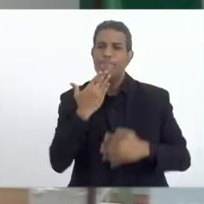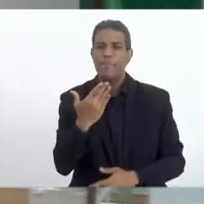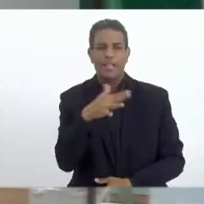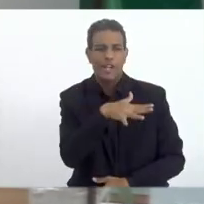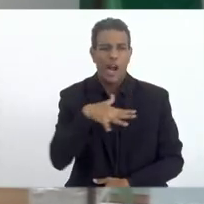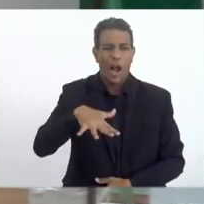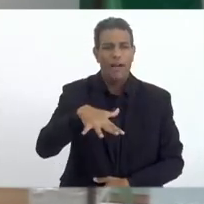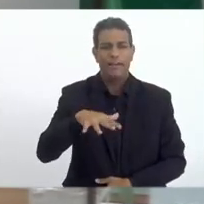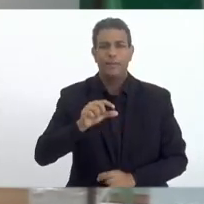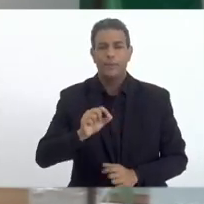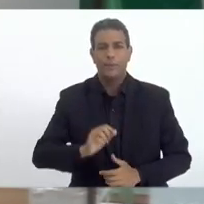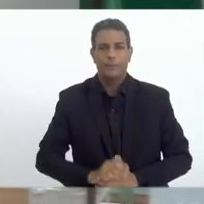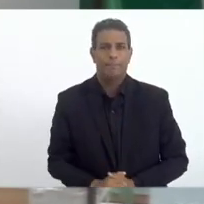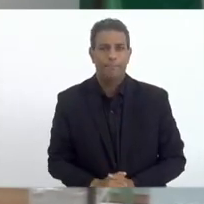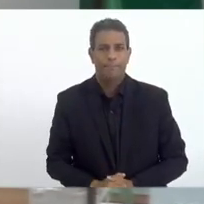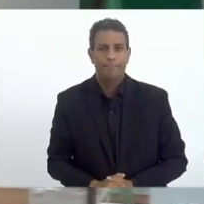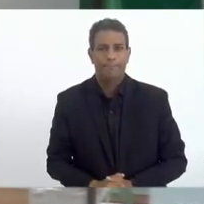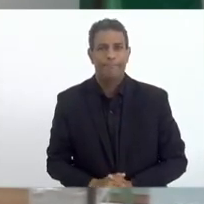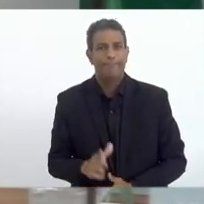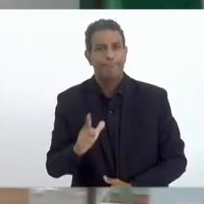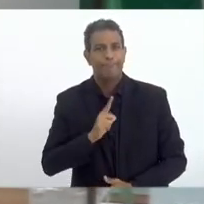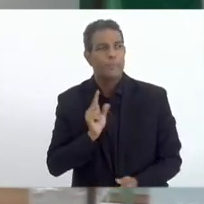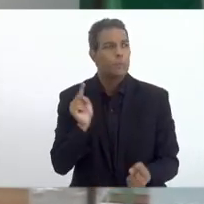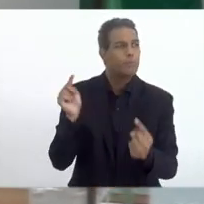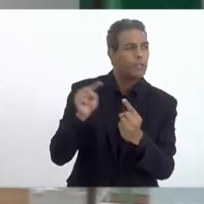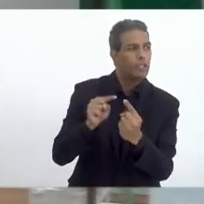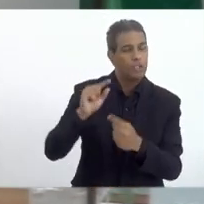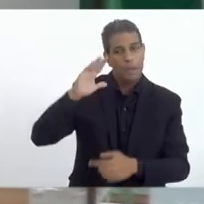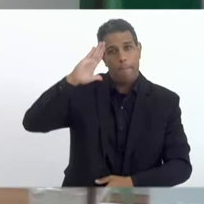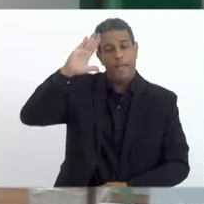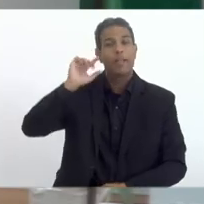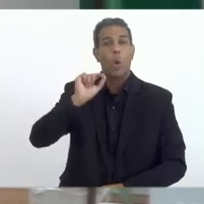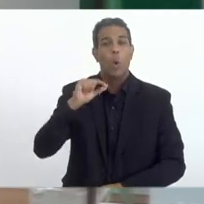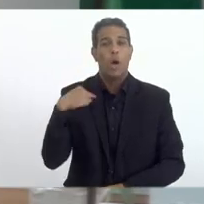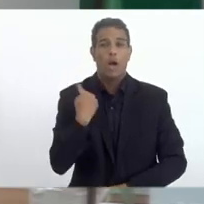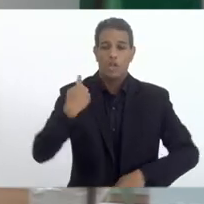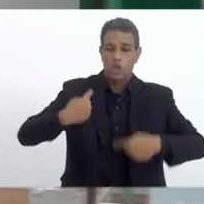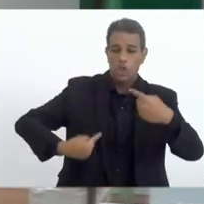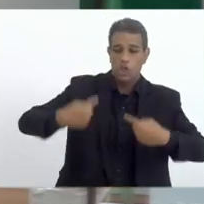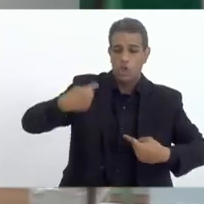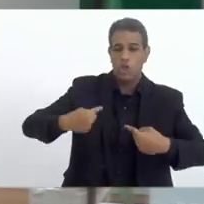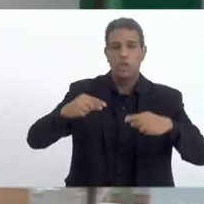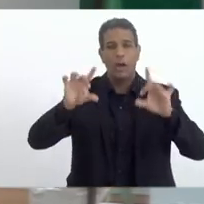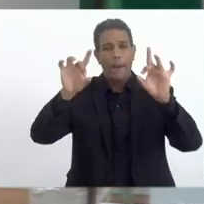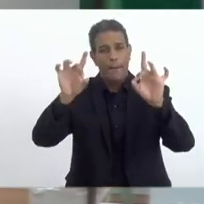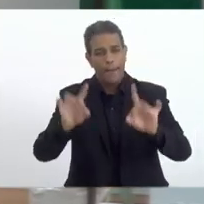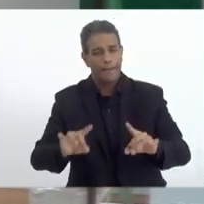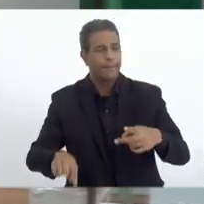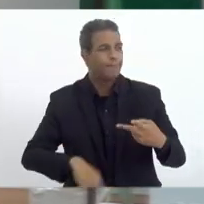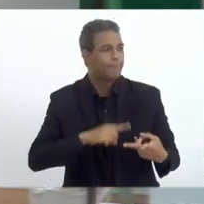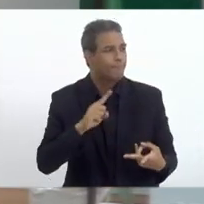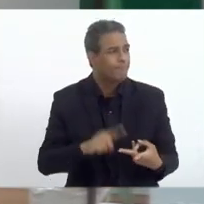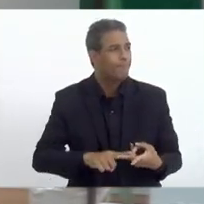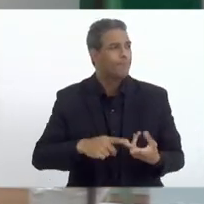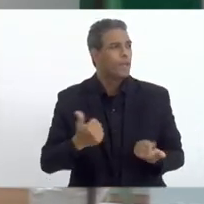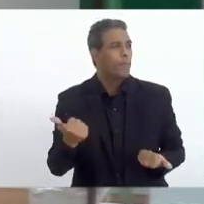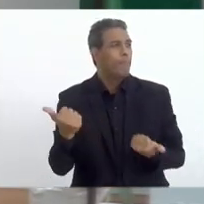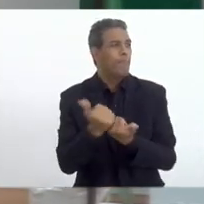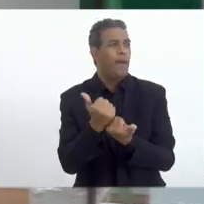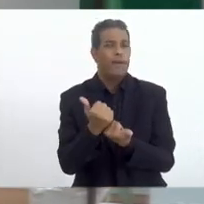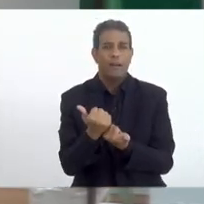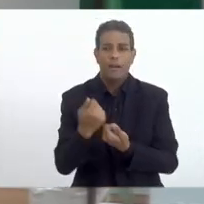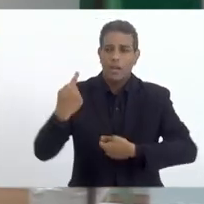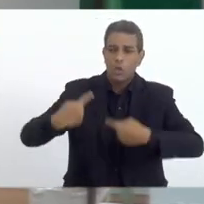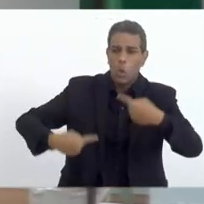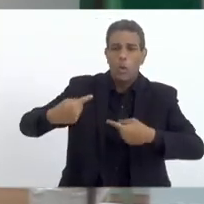fazer a intervenção, tem que levar em conta, primeiro, essa questão, especialista e assistente tem